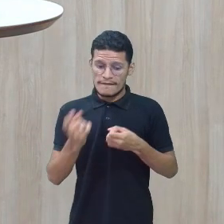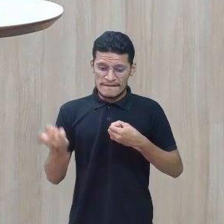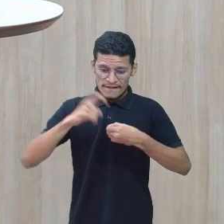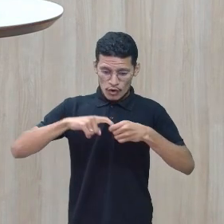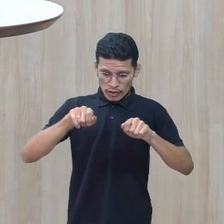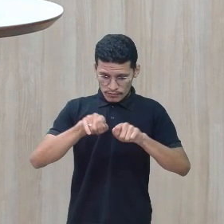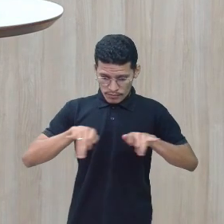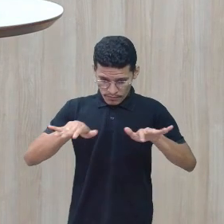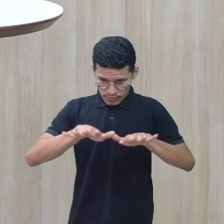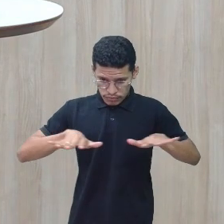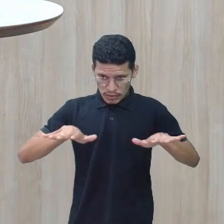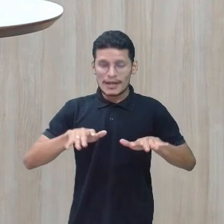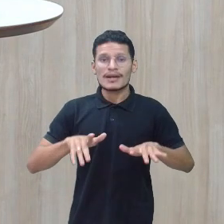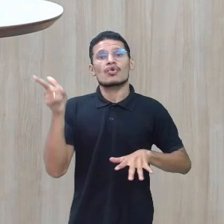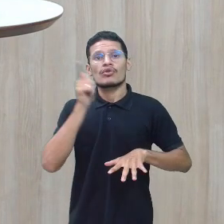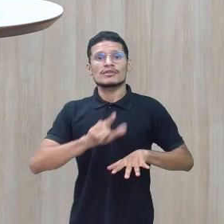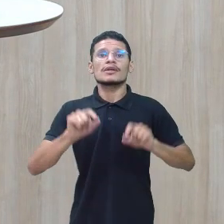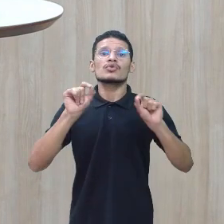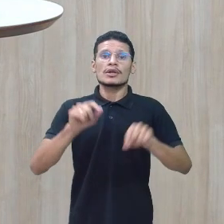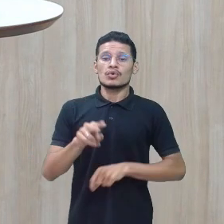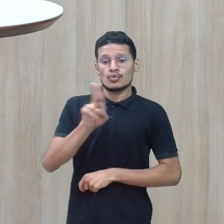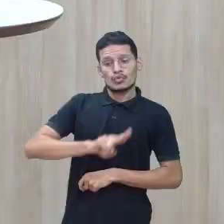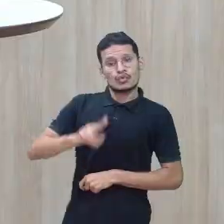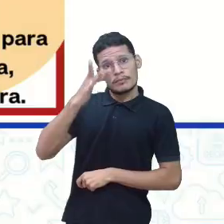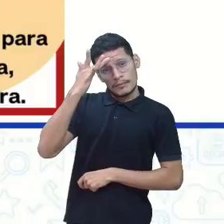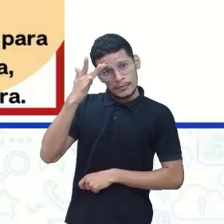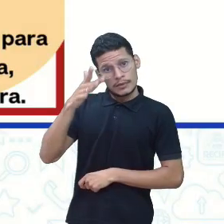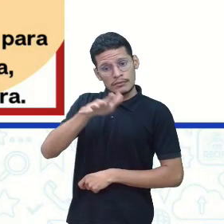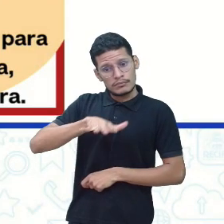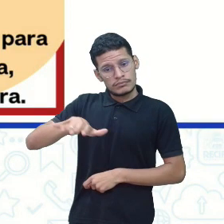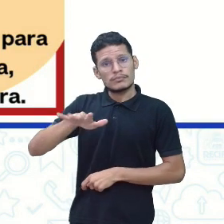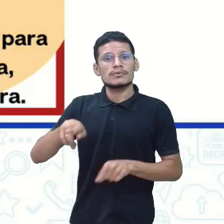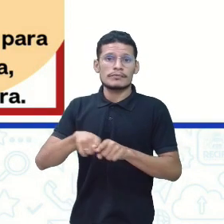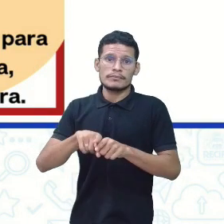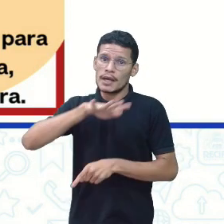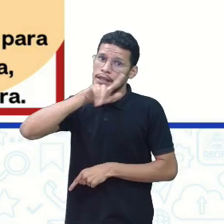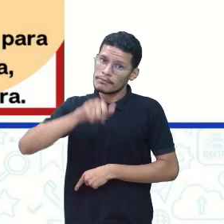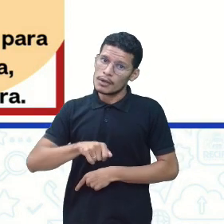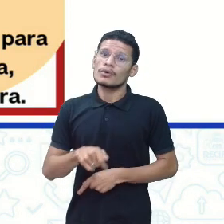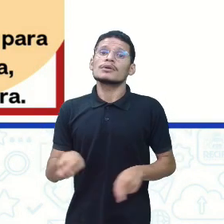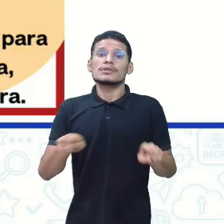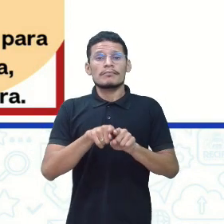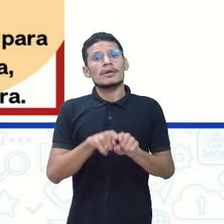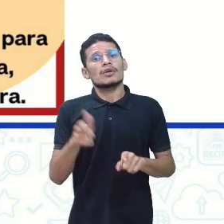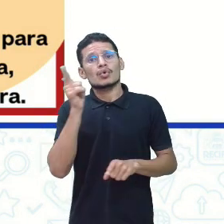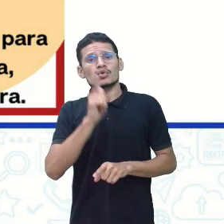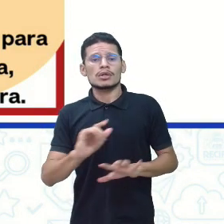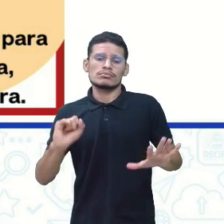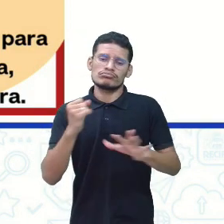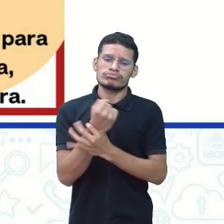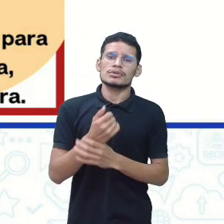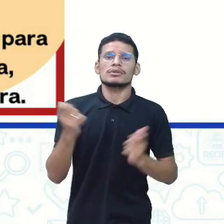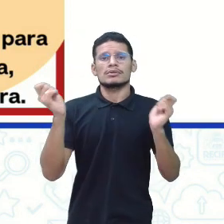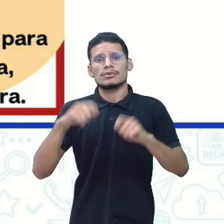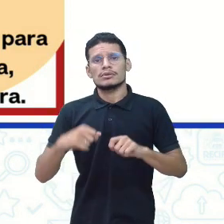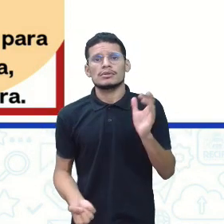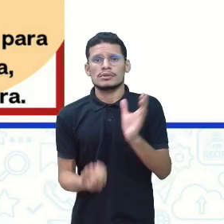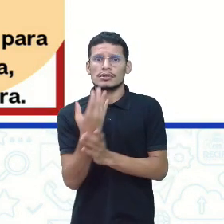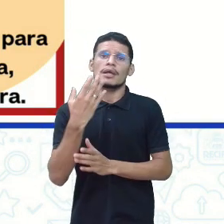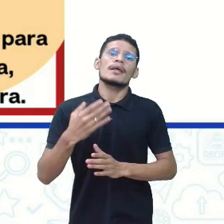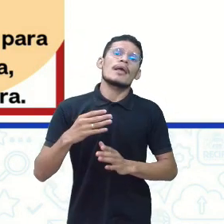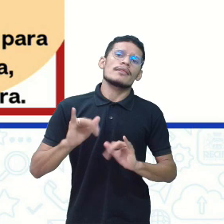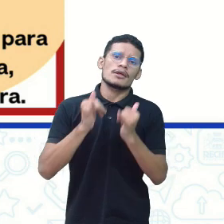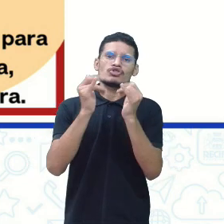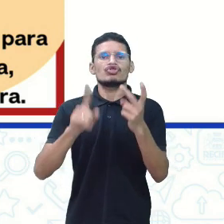ambiente, garante o uso pelos seres vivos e garante a utilização para geração de energia, indústria